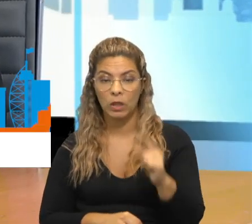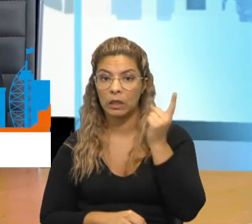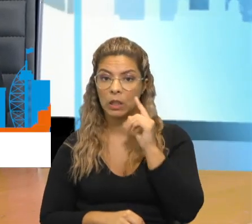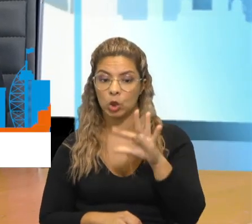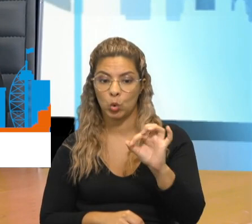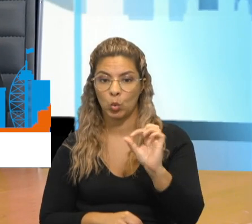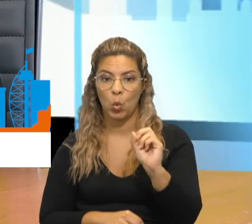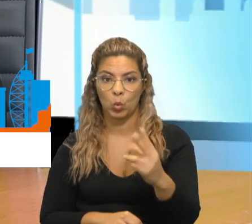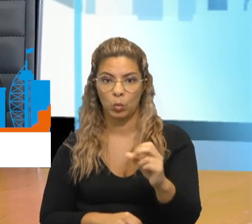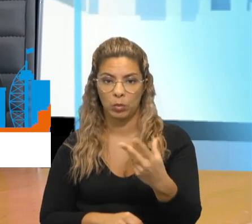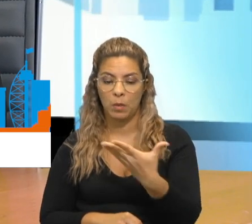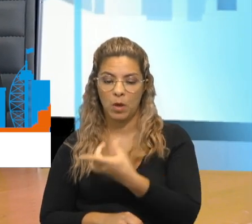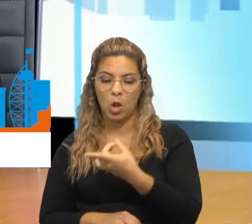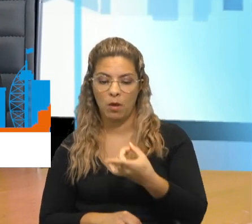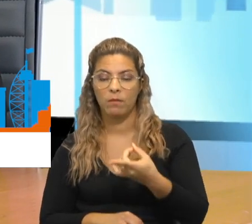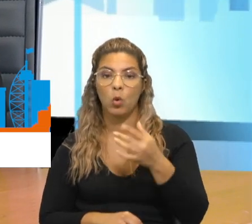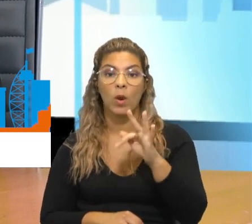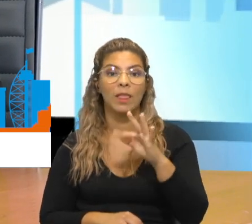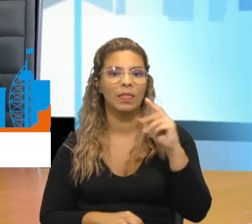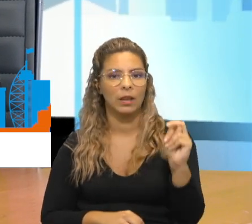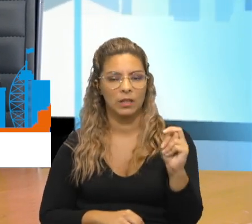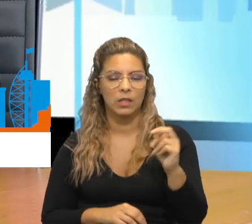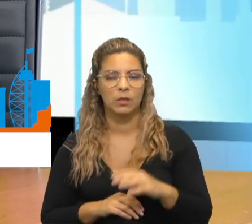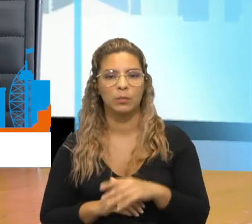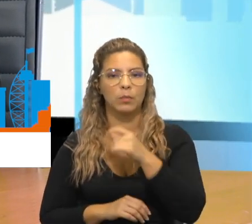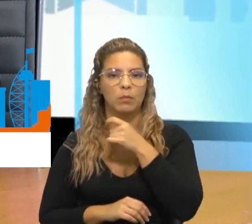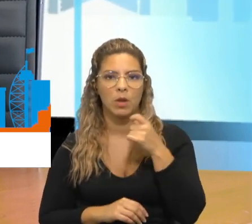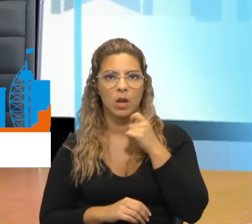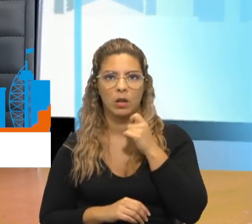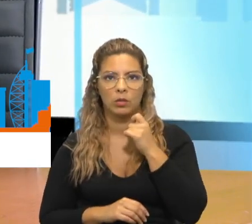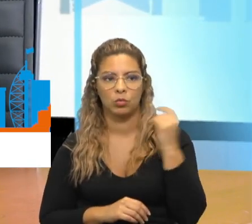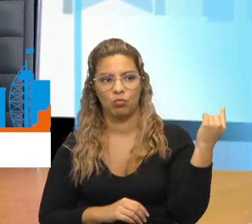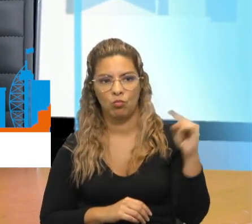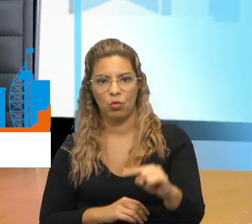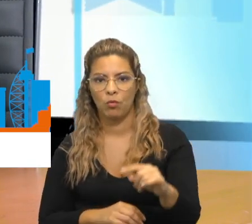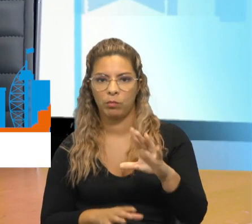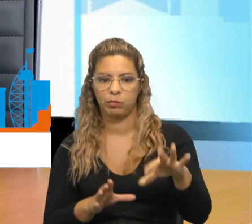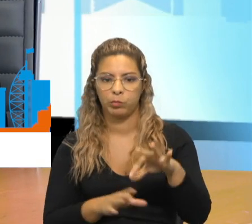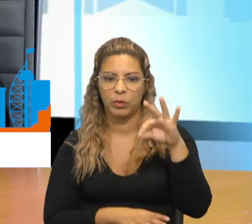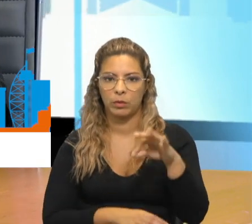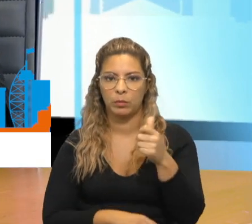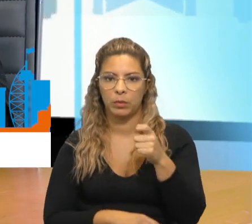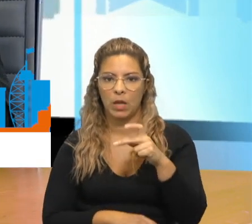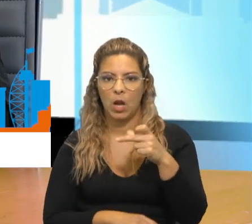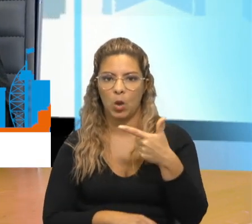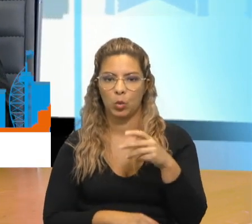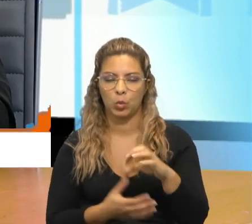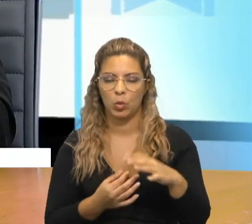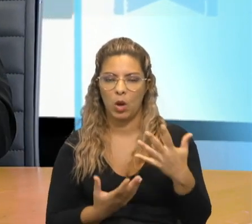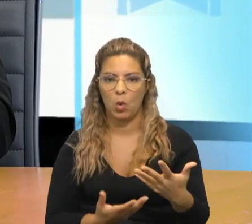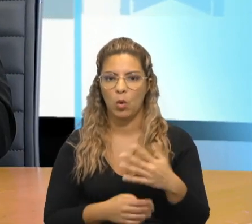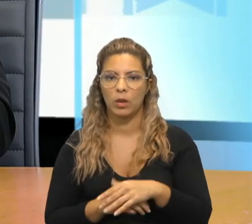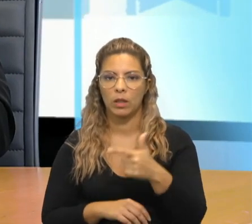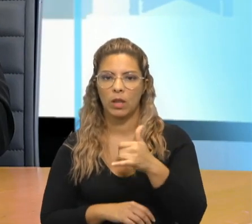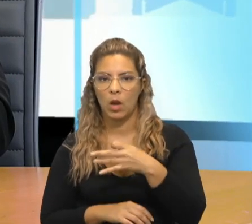de outubro de 1943. Por um padre enviado pelo fundador, que hoje é beato, Tiago Alberione, enviado a